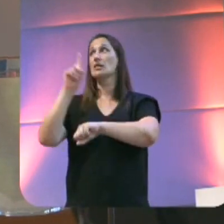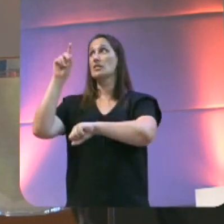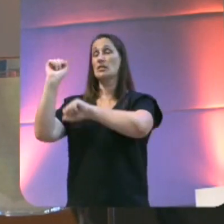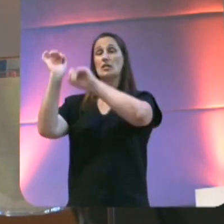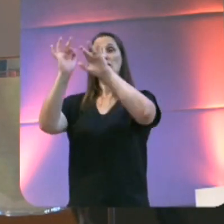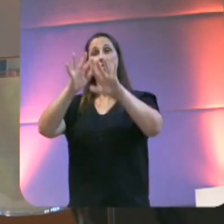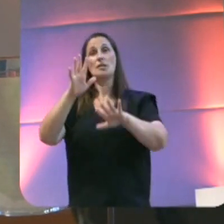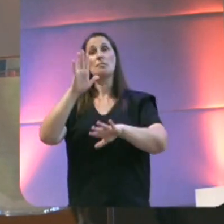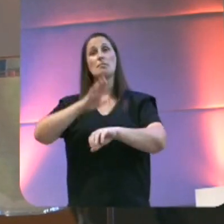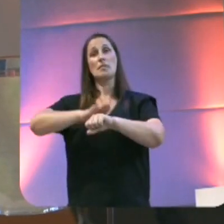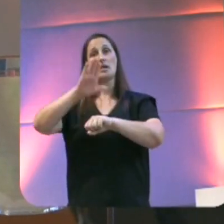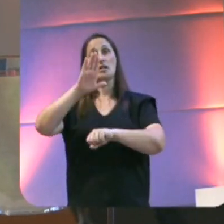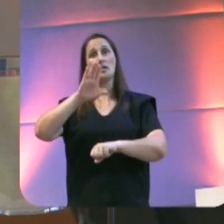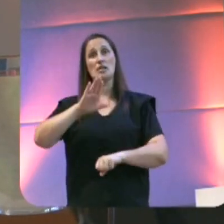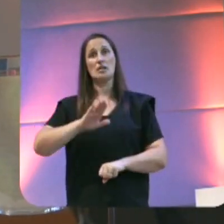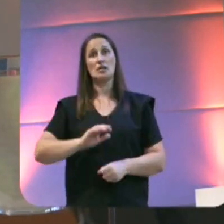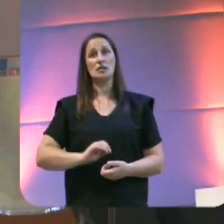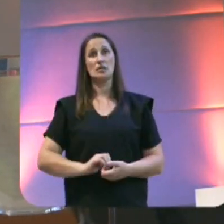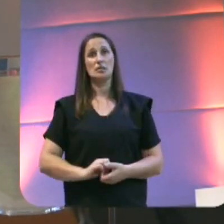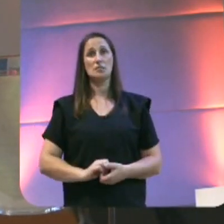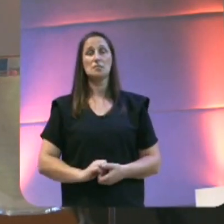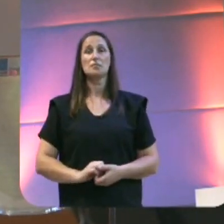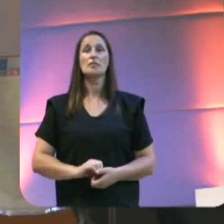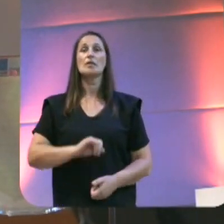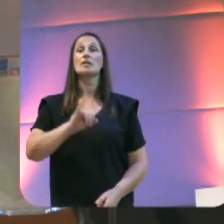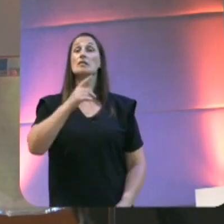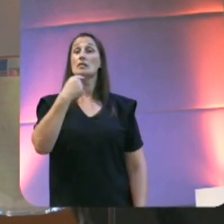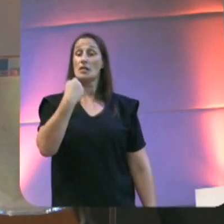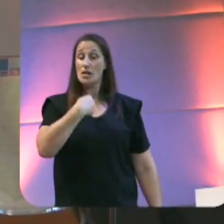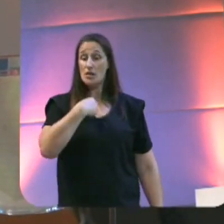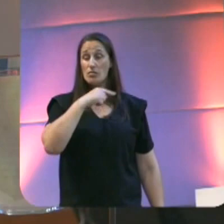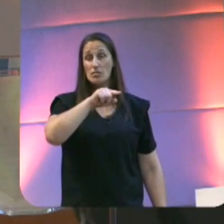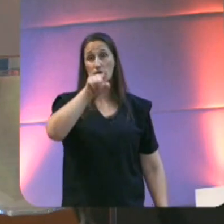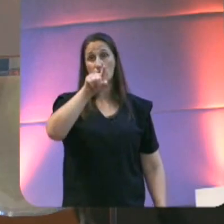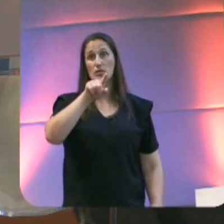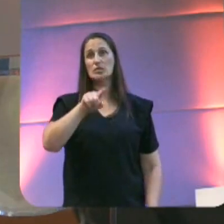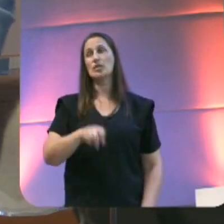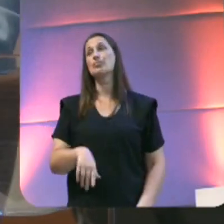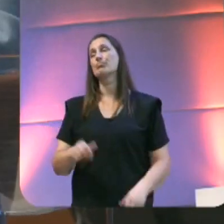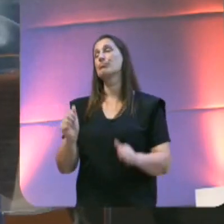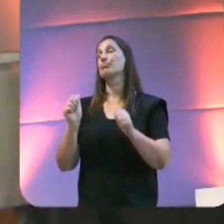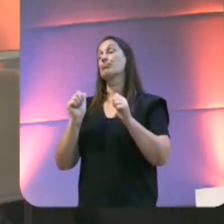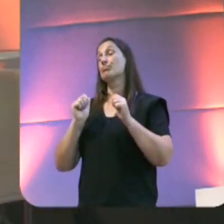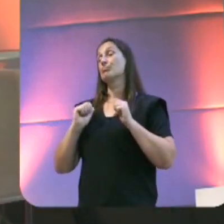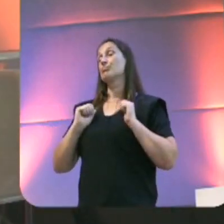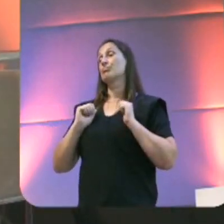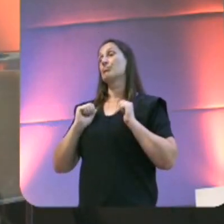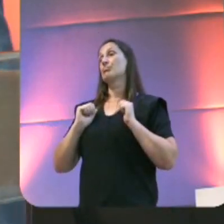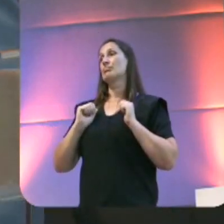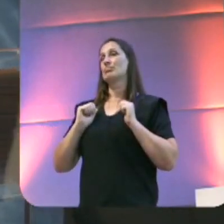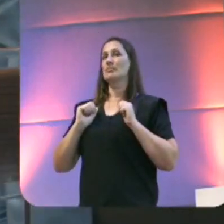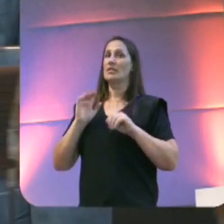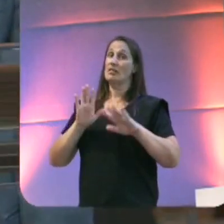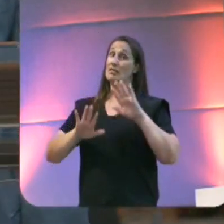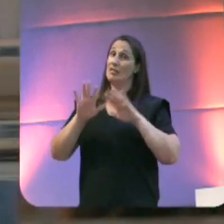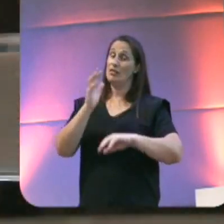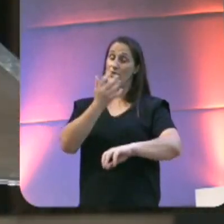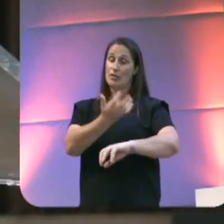derramar. Agora, se a gente se conforma, pode ser que a gente fique de tanque vazio.